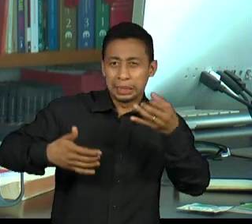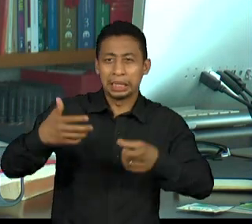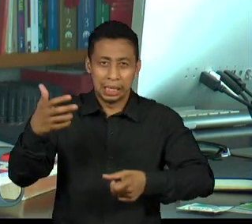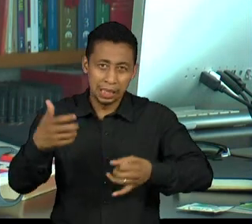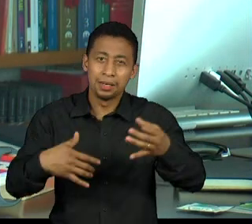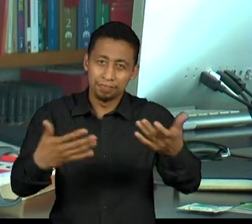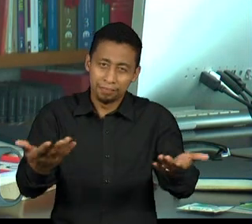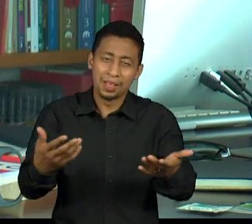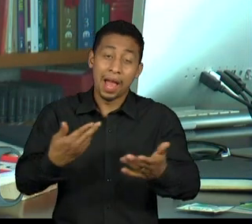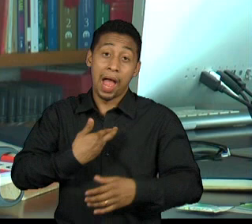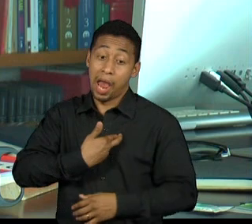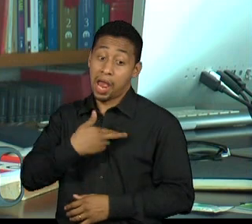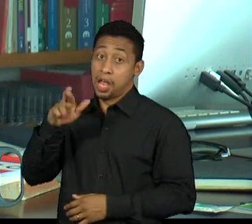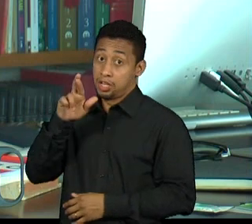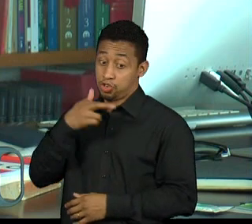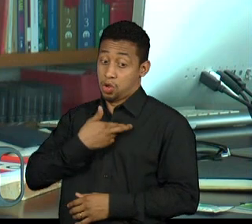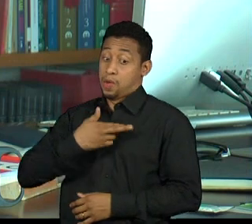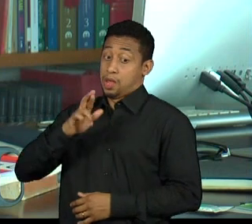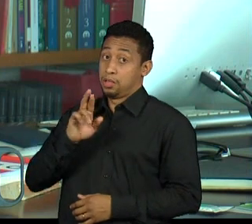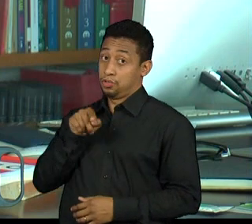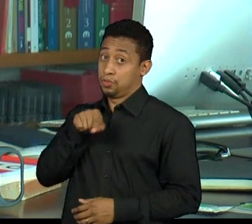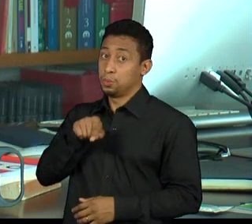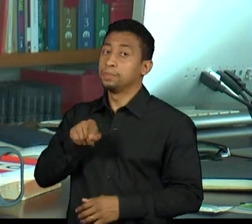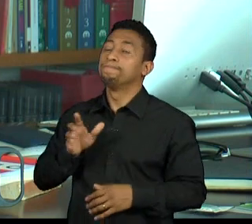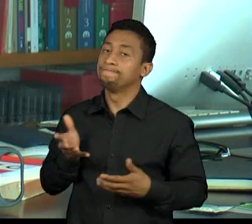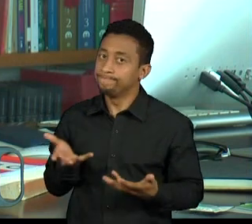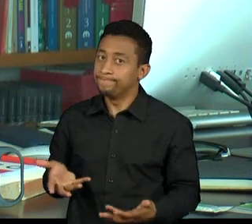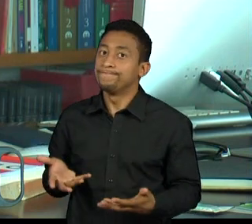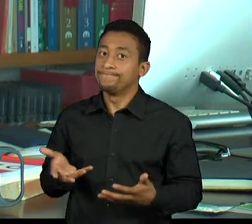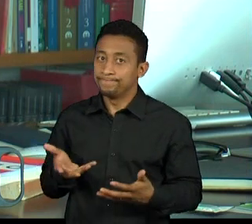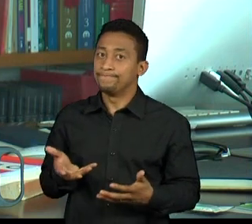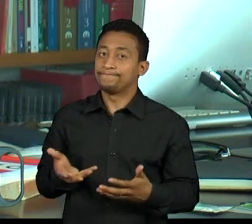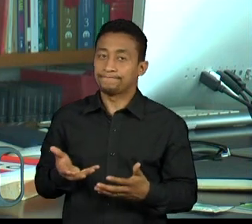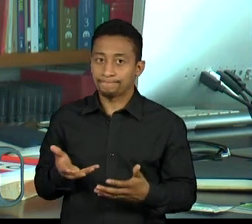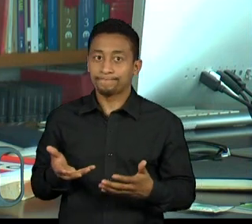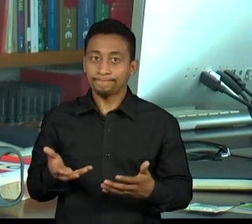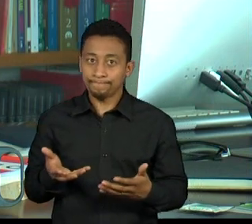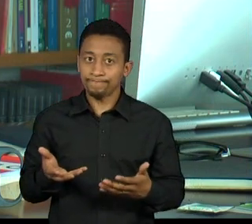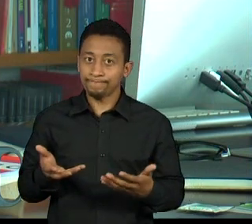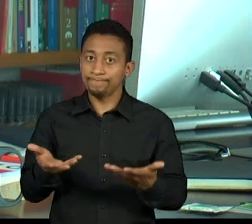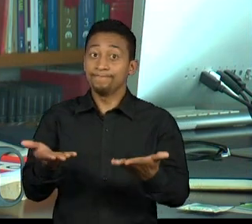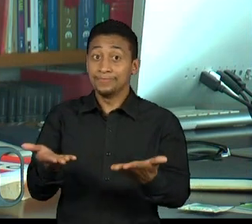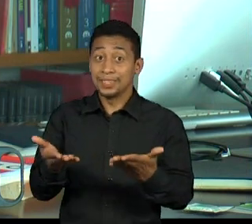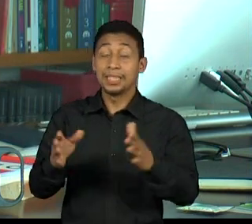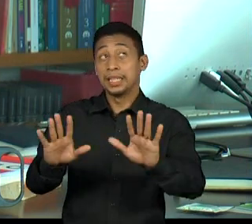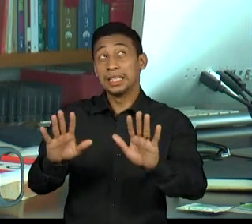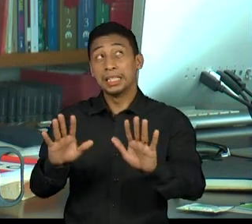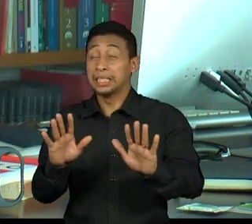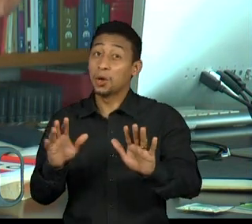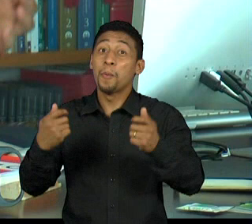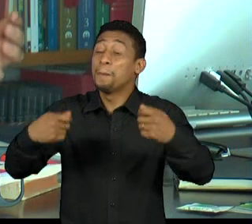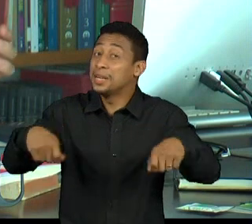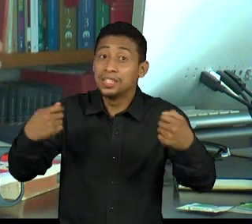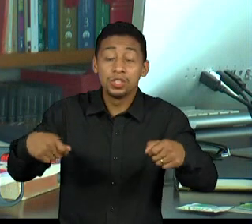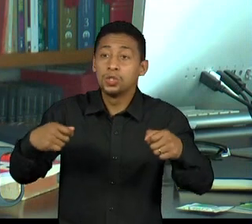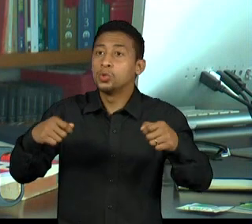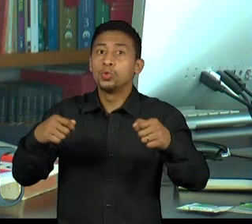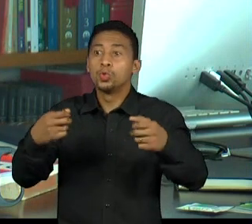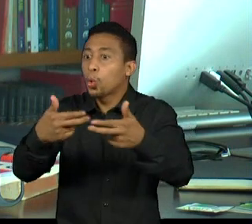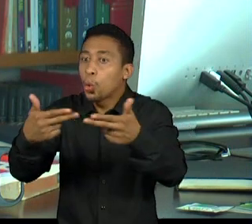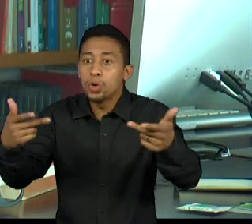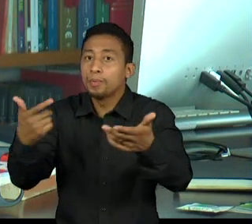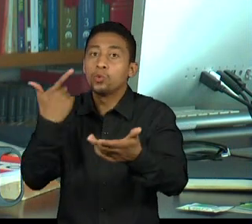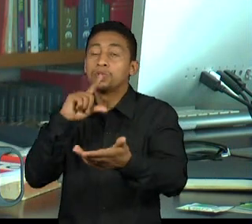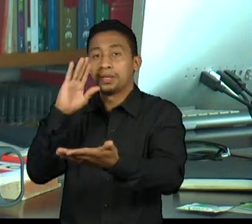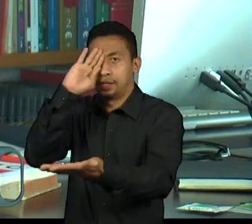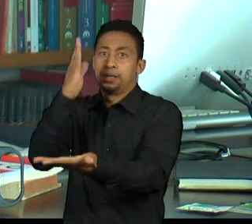da religião, né? Isso foi uma coisa, Guel, que eu acho que também aquele Razões para Crer, esse Povo de Deus,